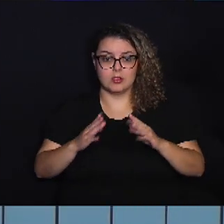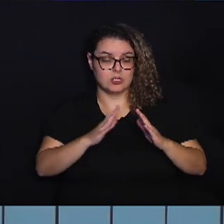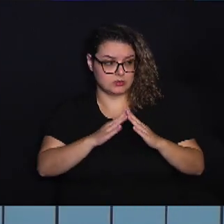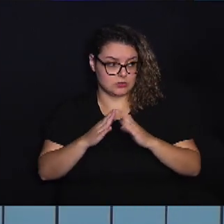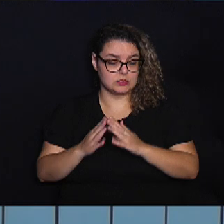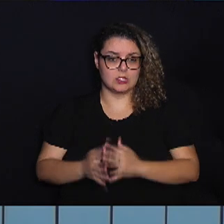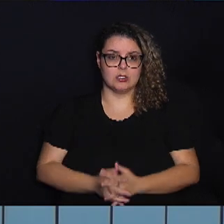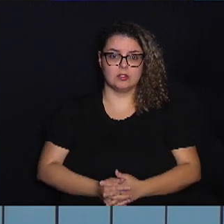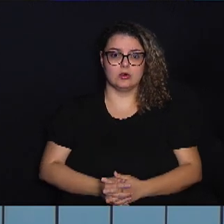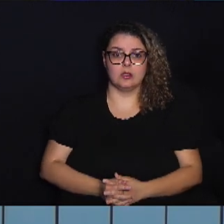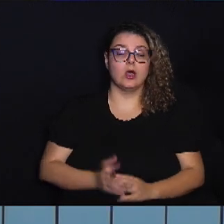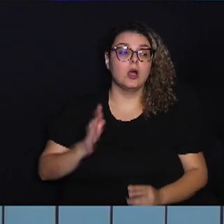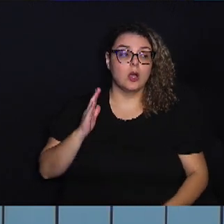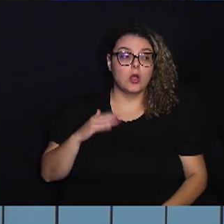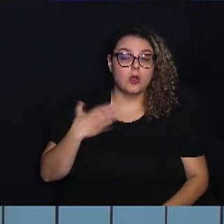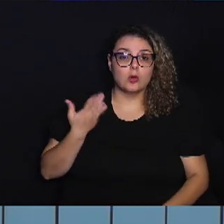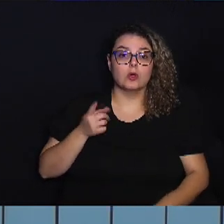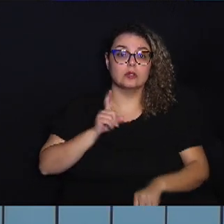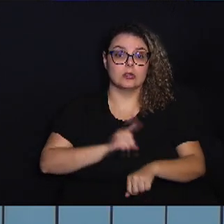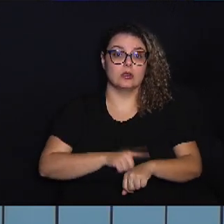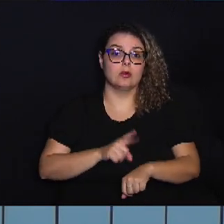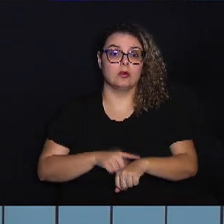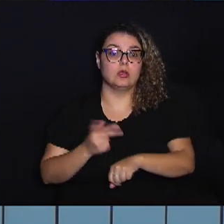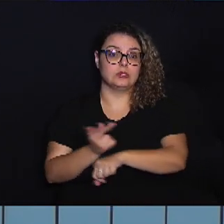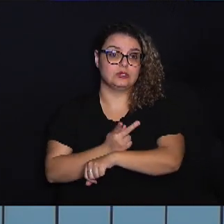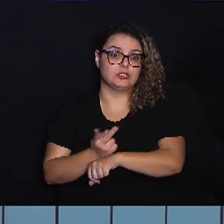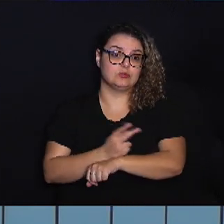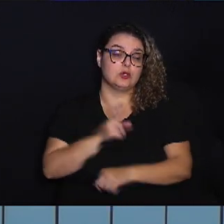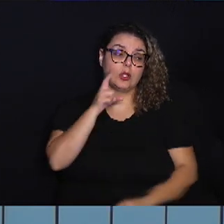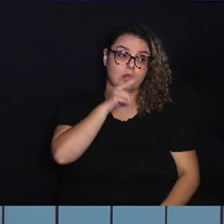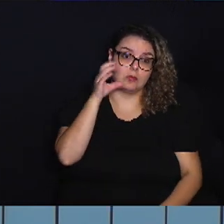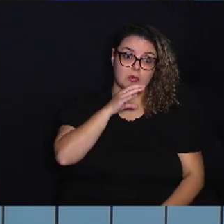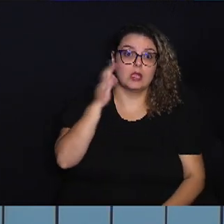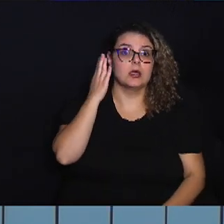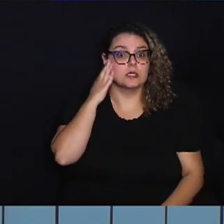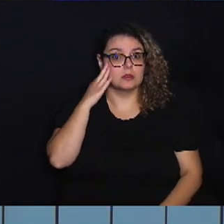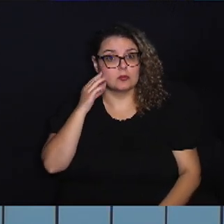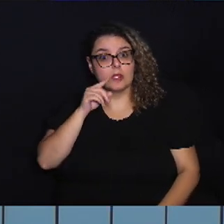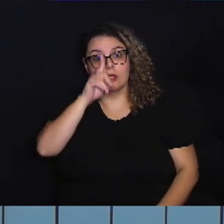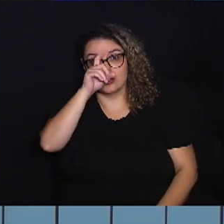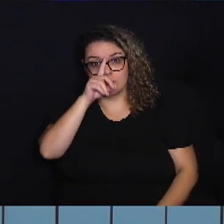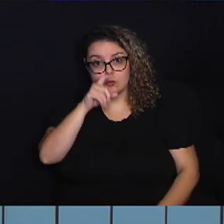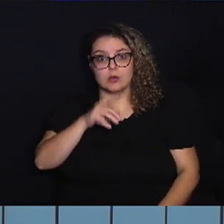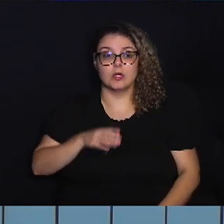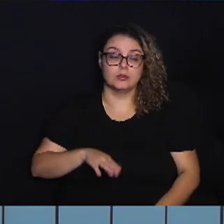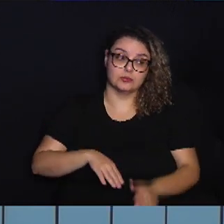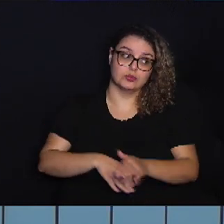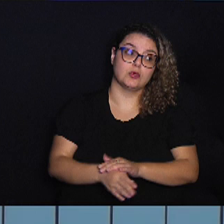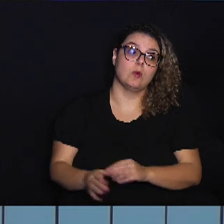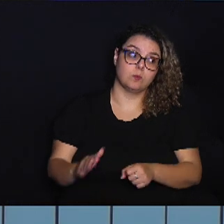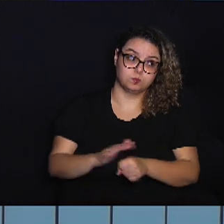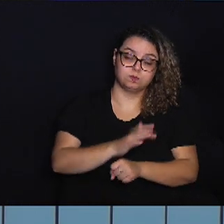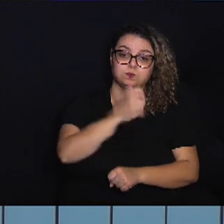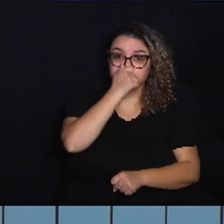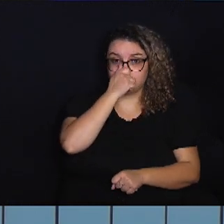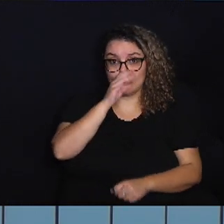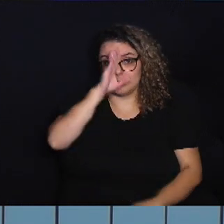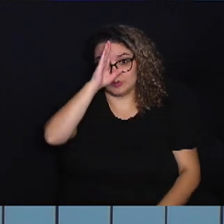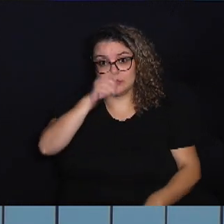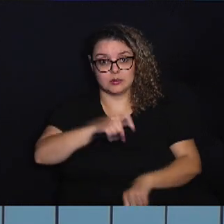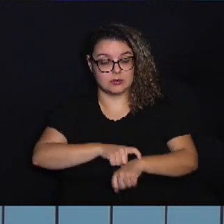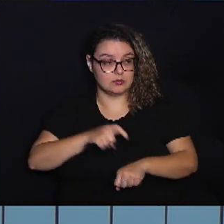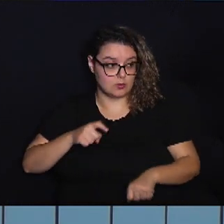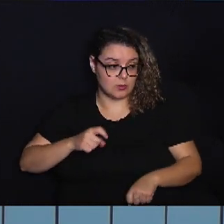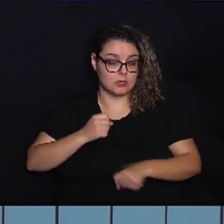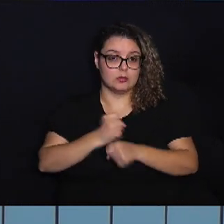casa, quando que é a hora de recorrer à emergência? A gente sabe que os hospitais costumam ficar bem lotados, né, nessa época do